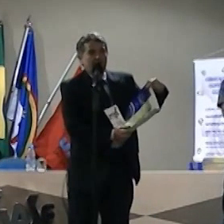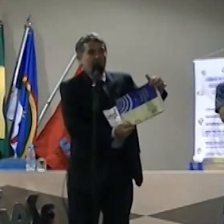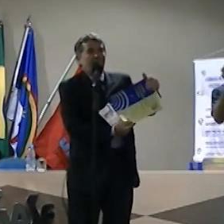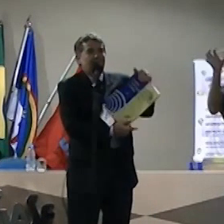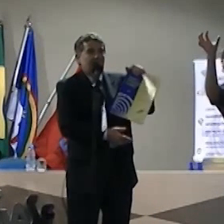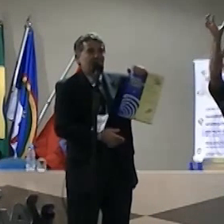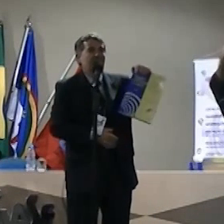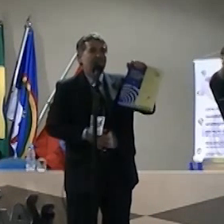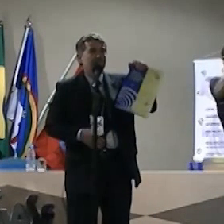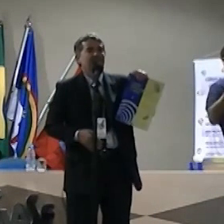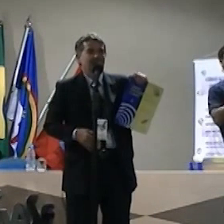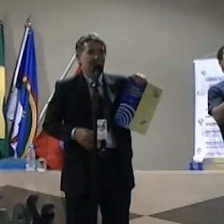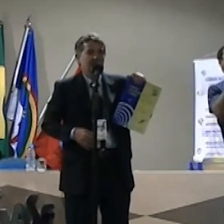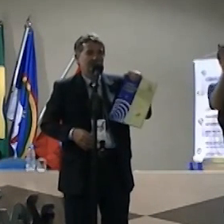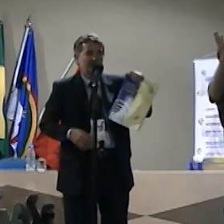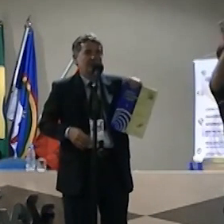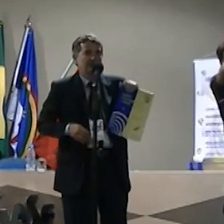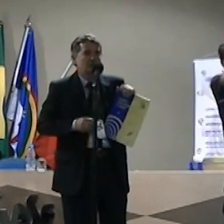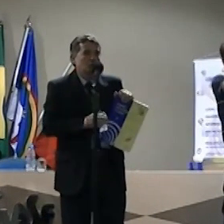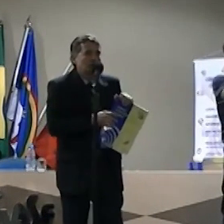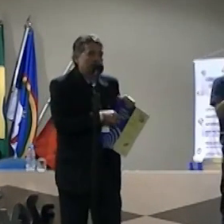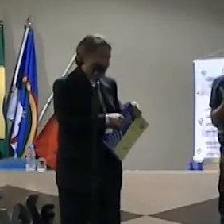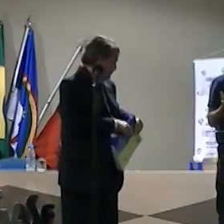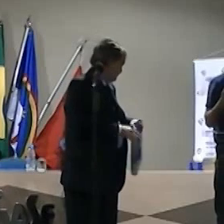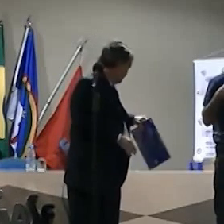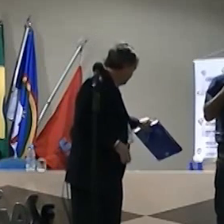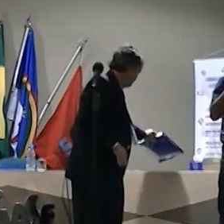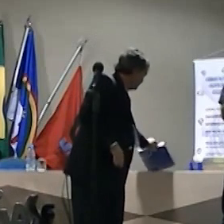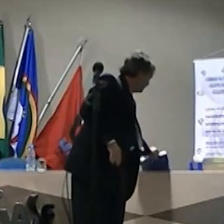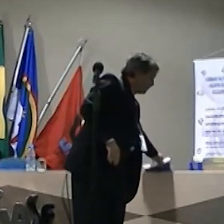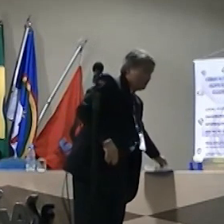muito aqui com relação à família e essas vivências também nesse outro livro.